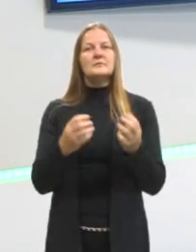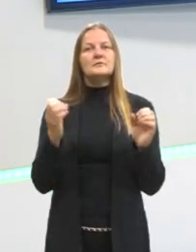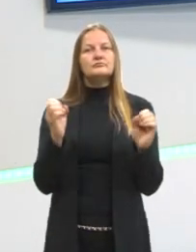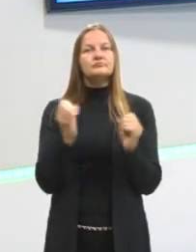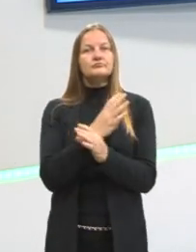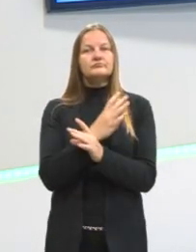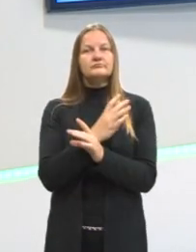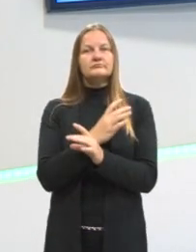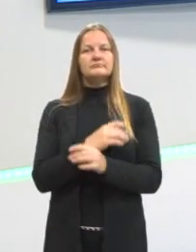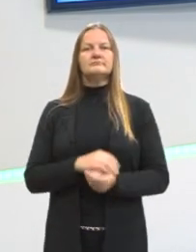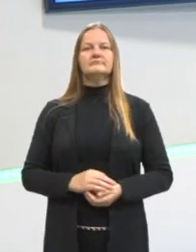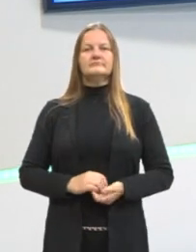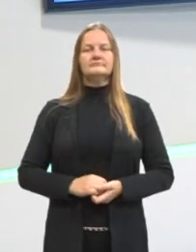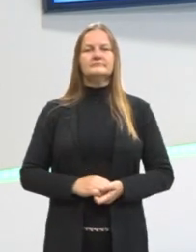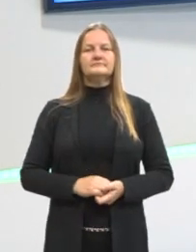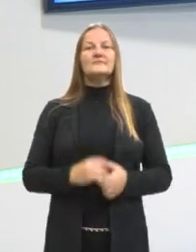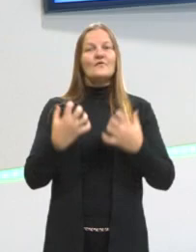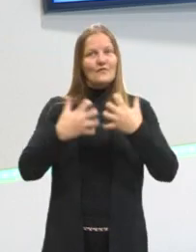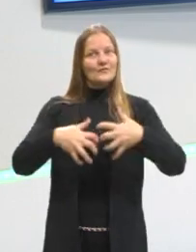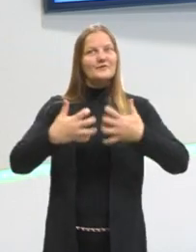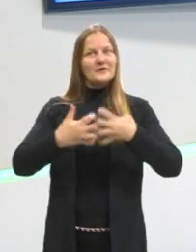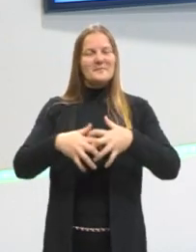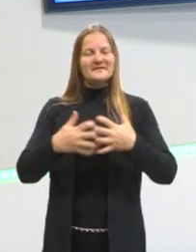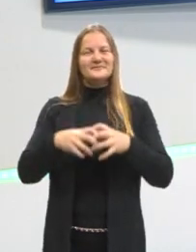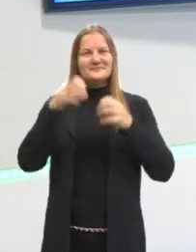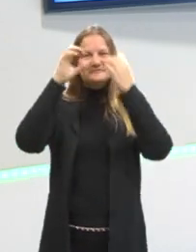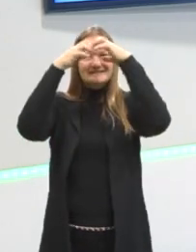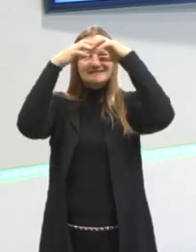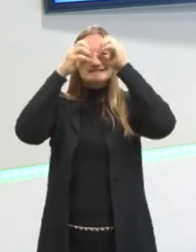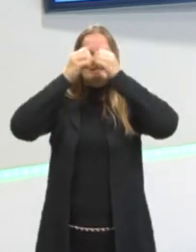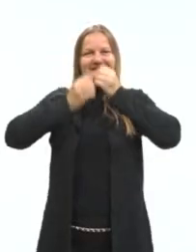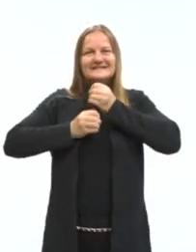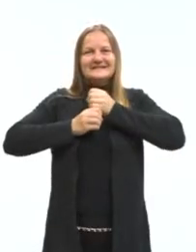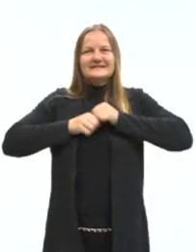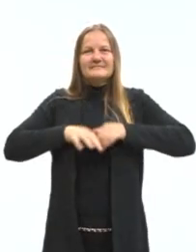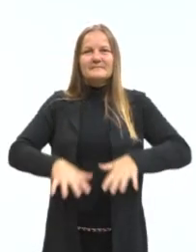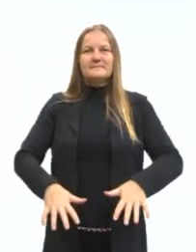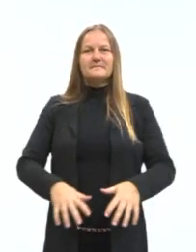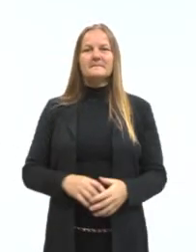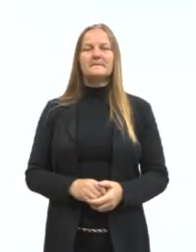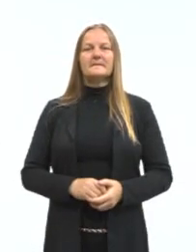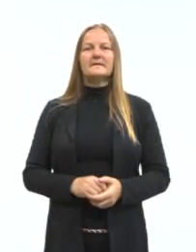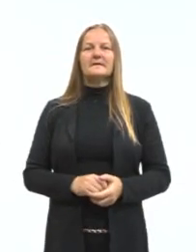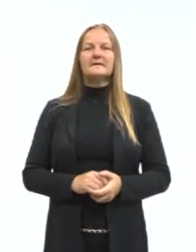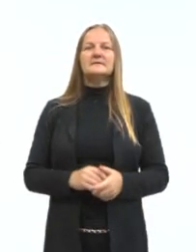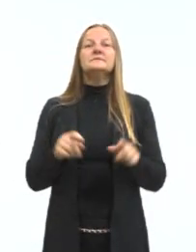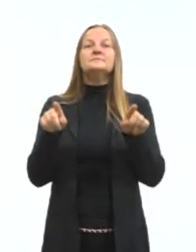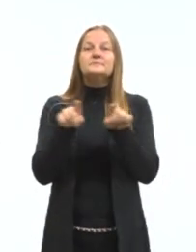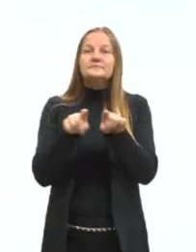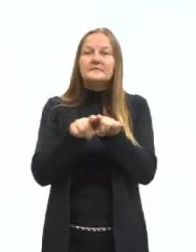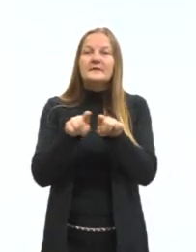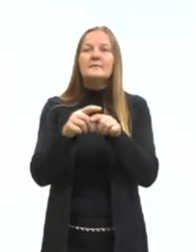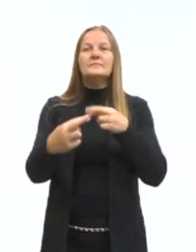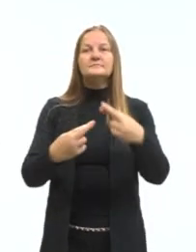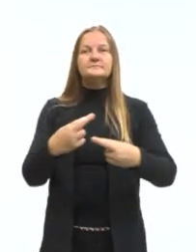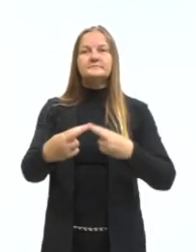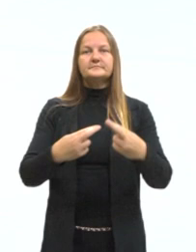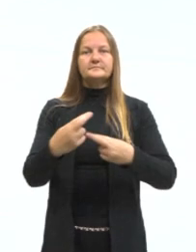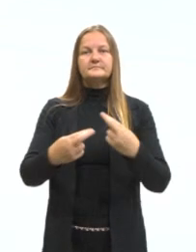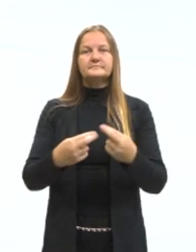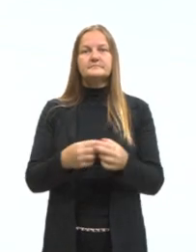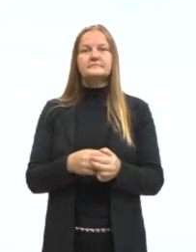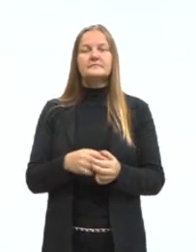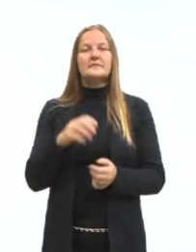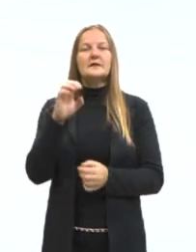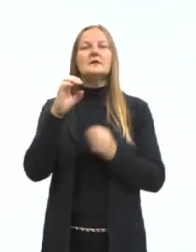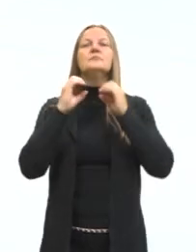tomada tá então assim que funciona e o sistema nervoso tá bem relacionado gente